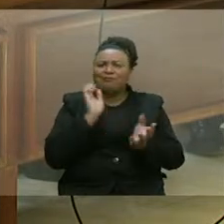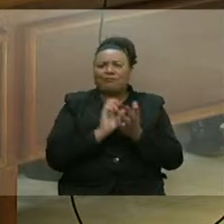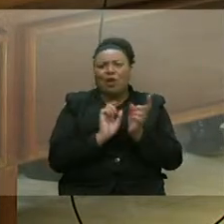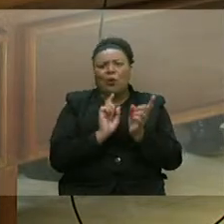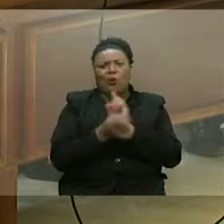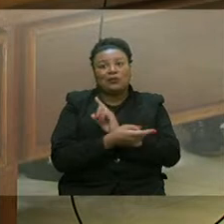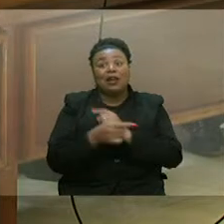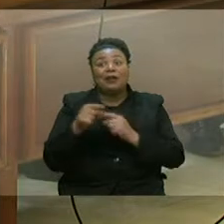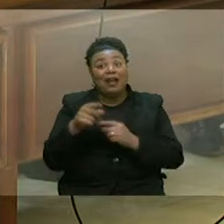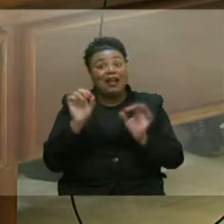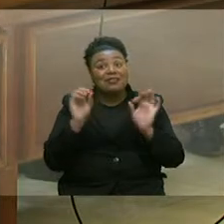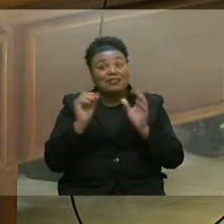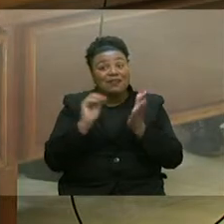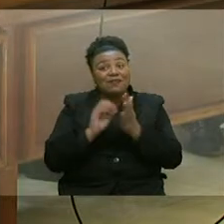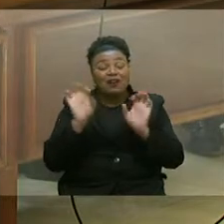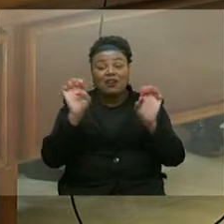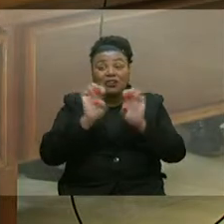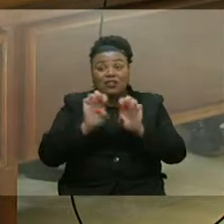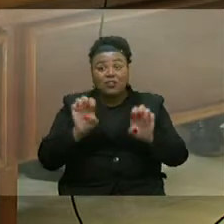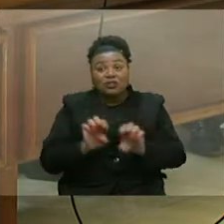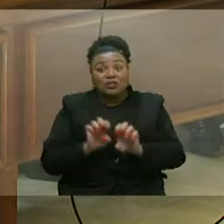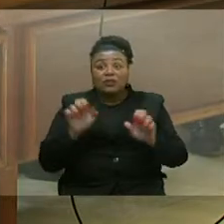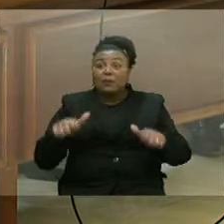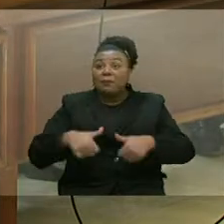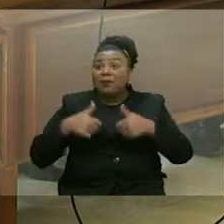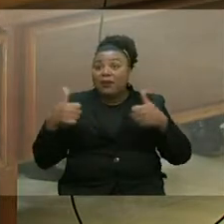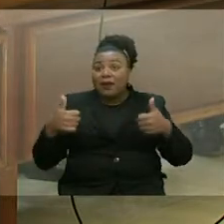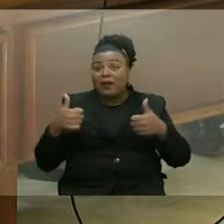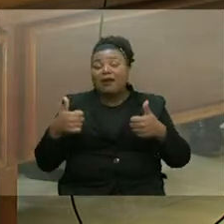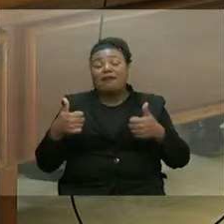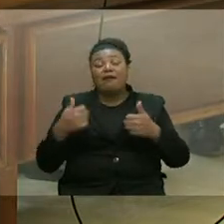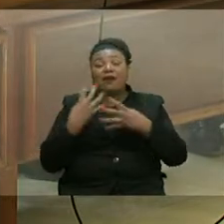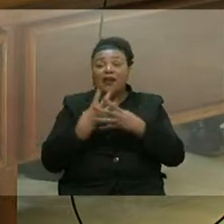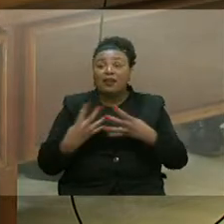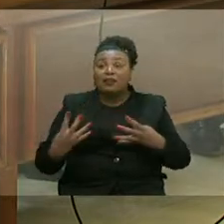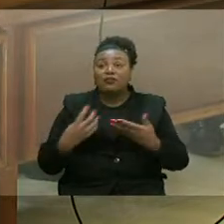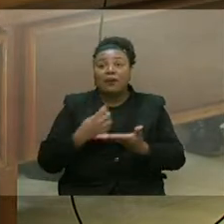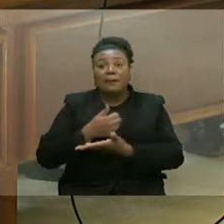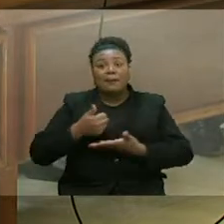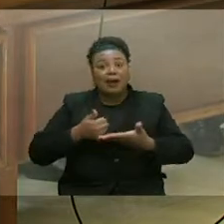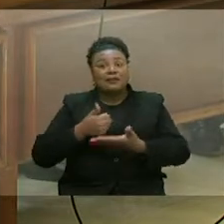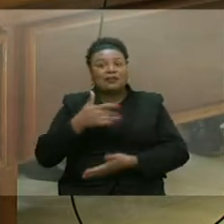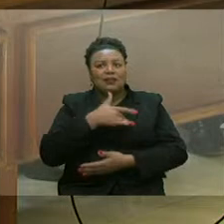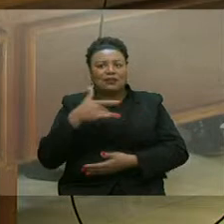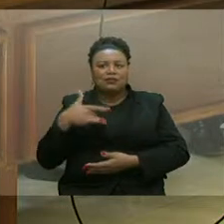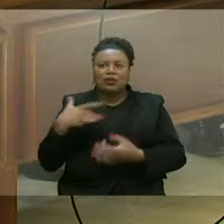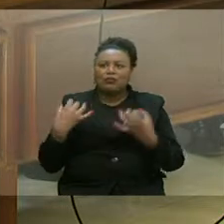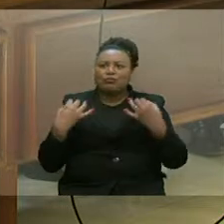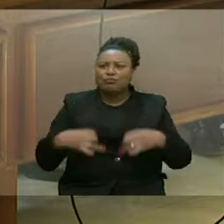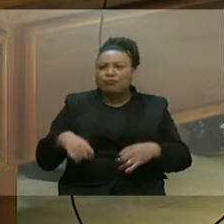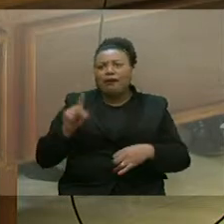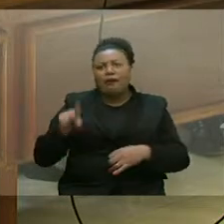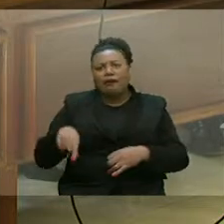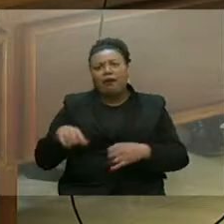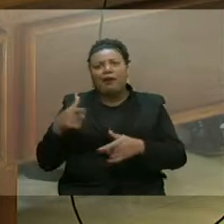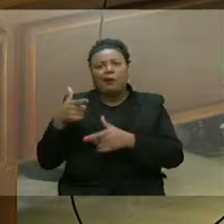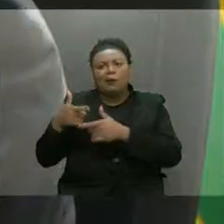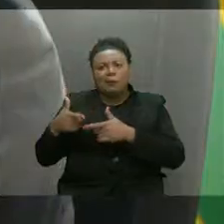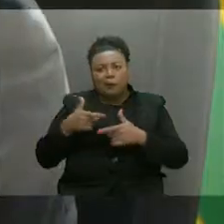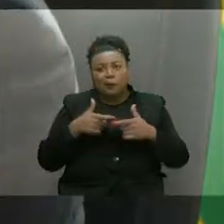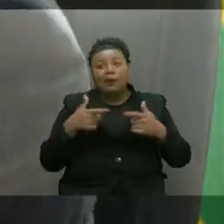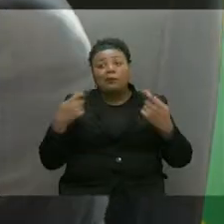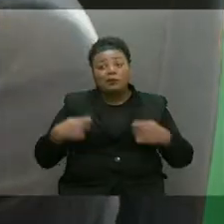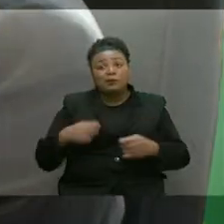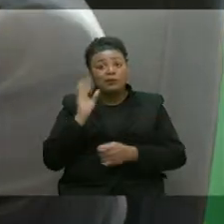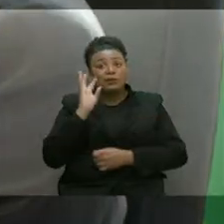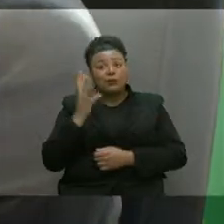essa estruturação e essa melhoria da nossa rede básica de saúde, certamente é um dos grandes gargalos que vai ter